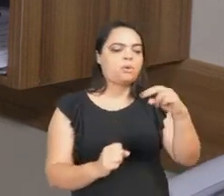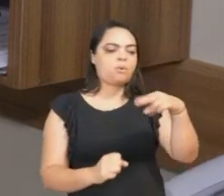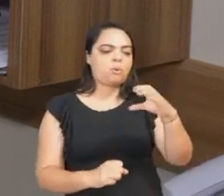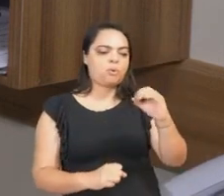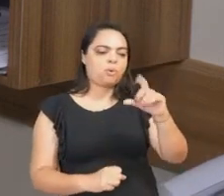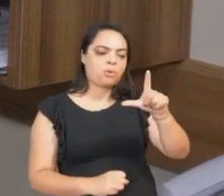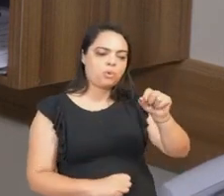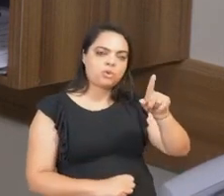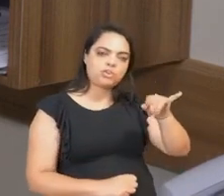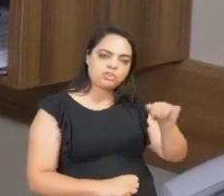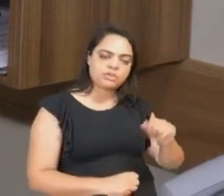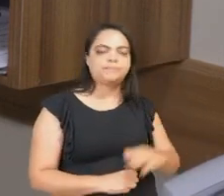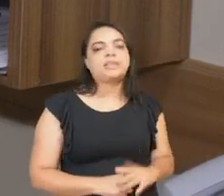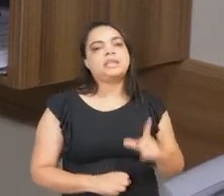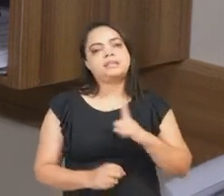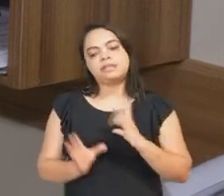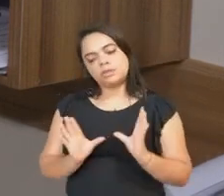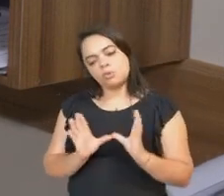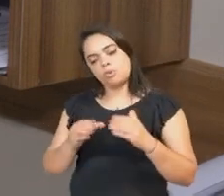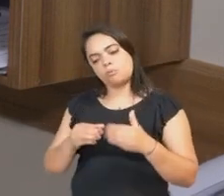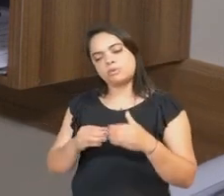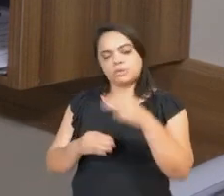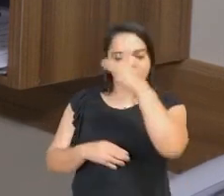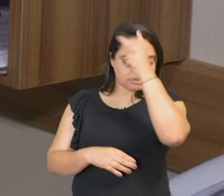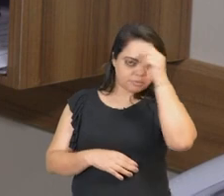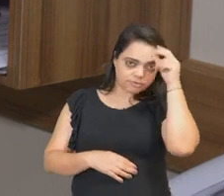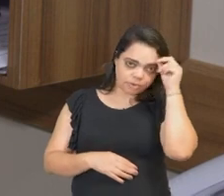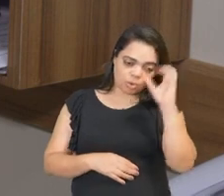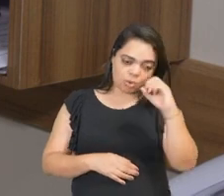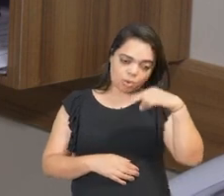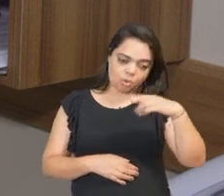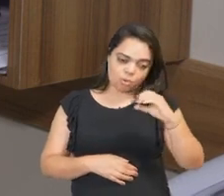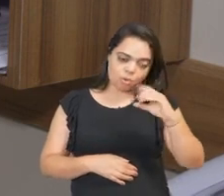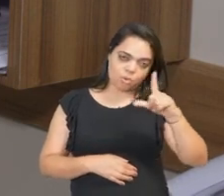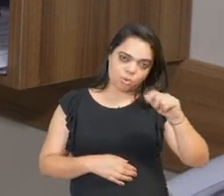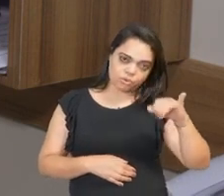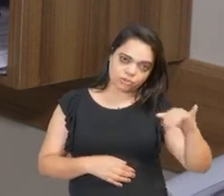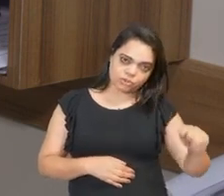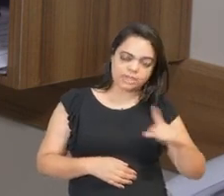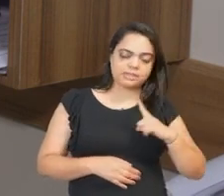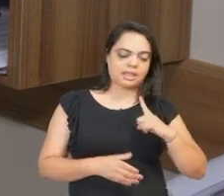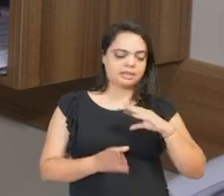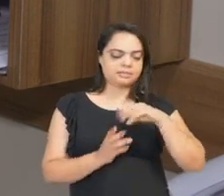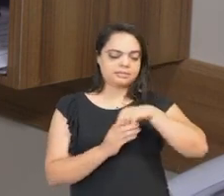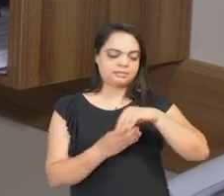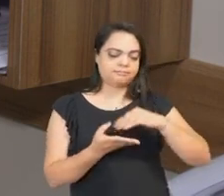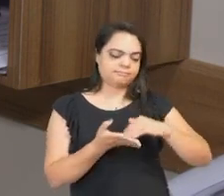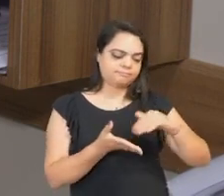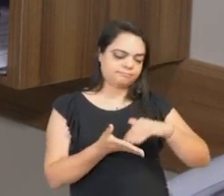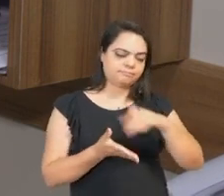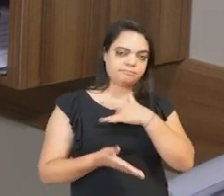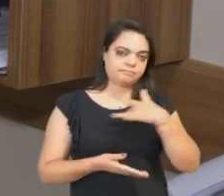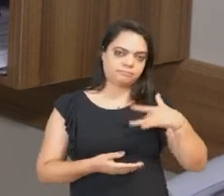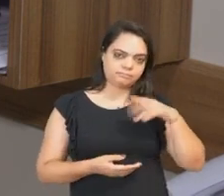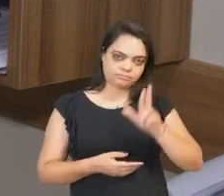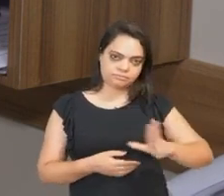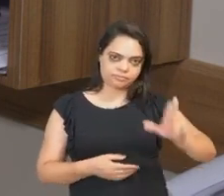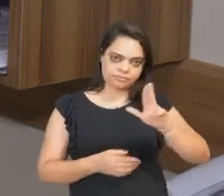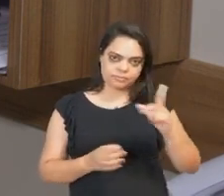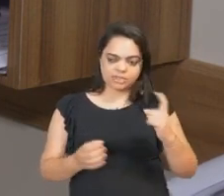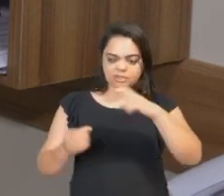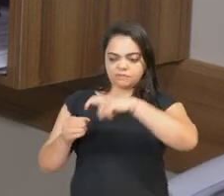Oncologia nós temos uma comissão Municipal de Oncologia que hoje está lotada na Secretaria de Saúde de Uberlândia vinculada